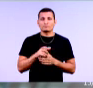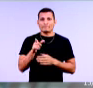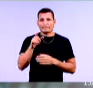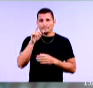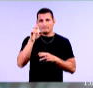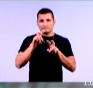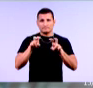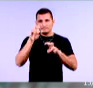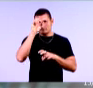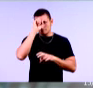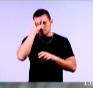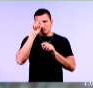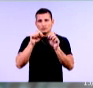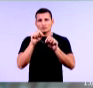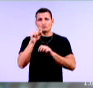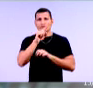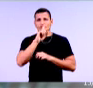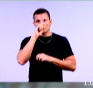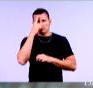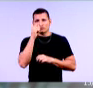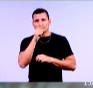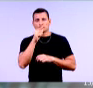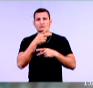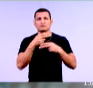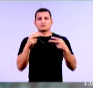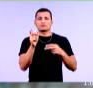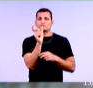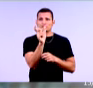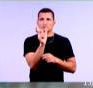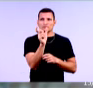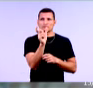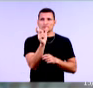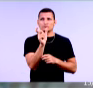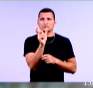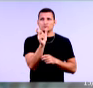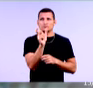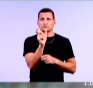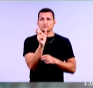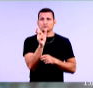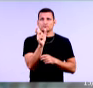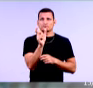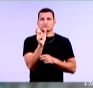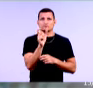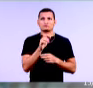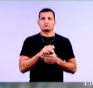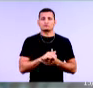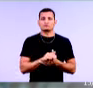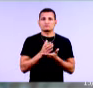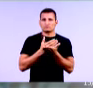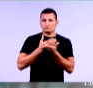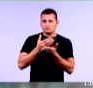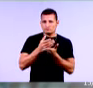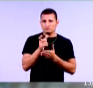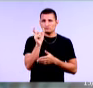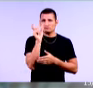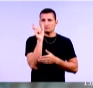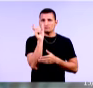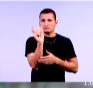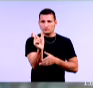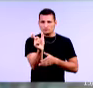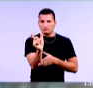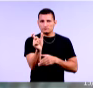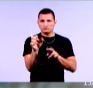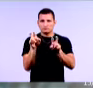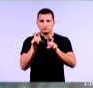aprende sobre o que seria a ideia daquele objeto. Gente, a partir do momento que eu coloquei lá, olha aqui,